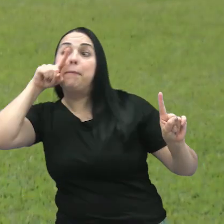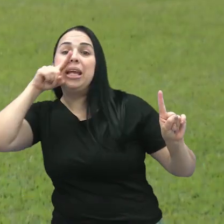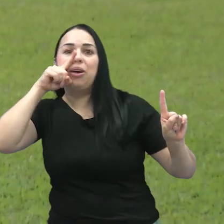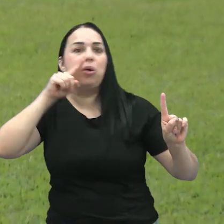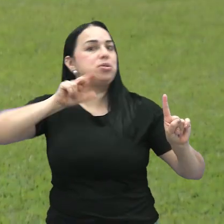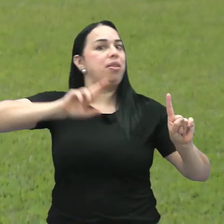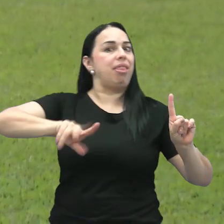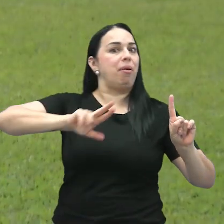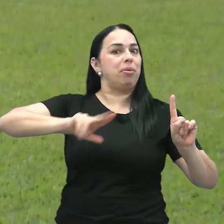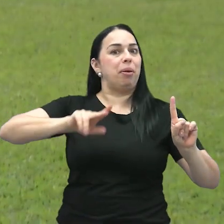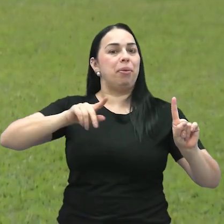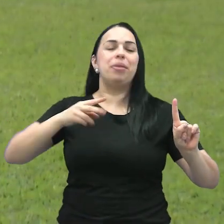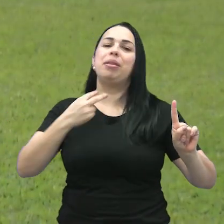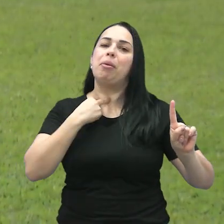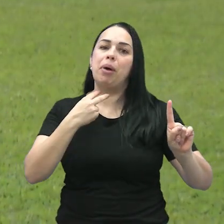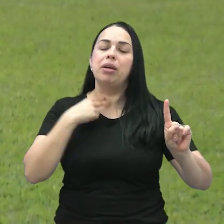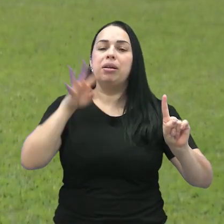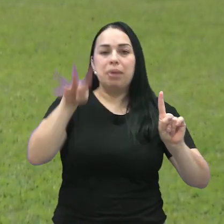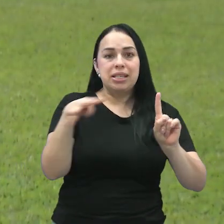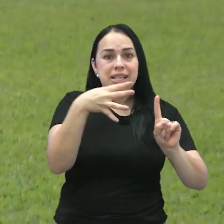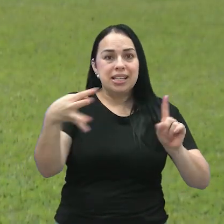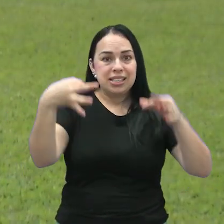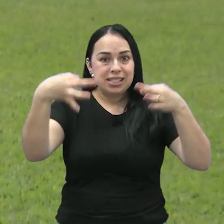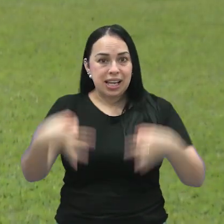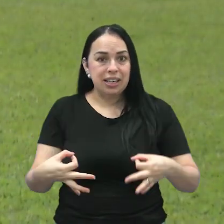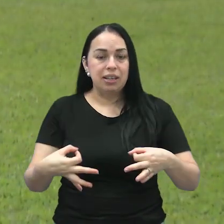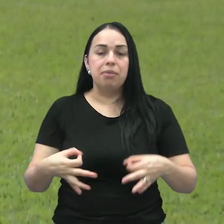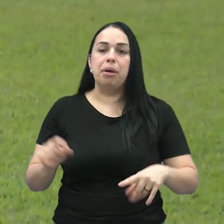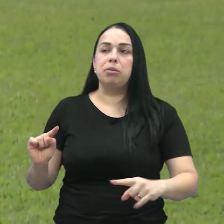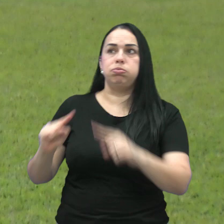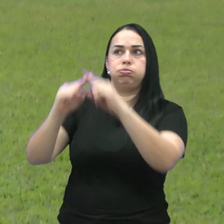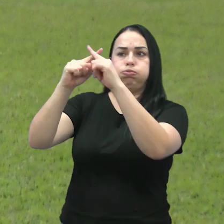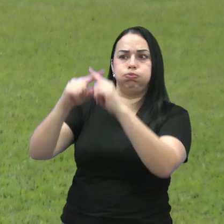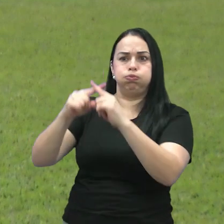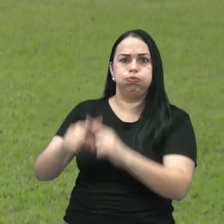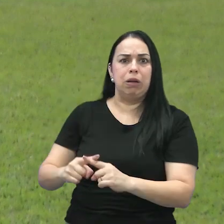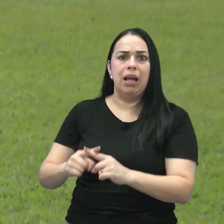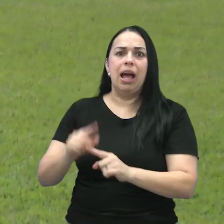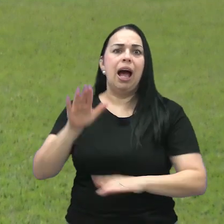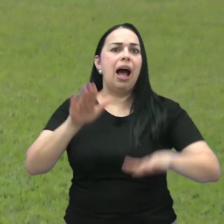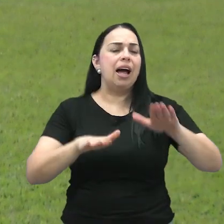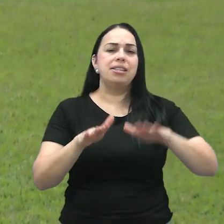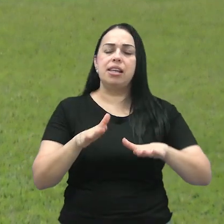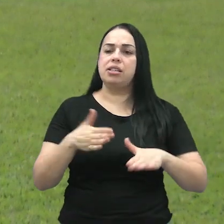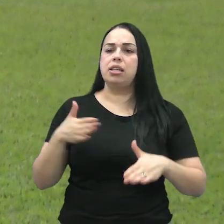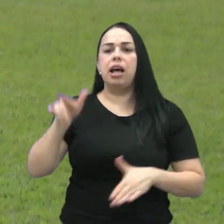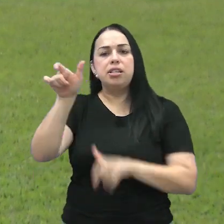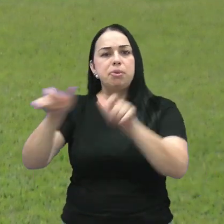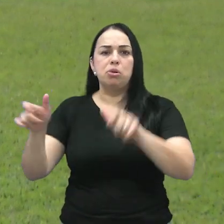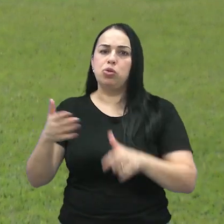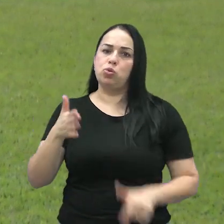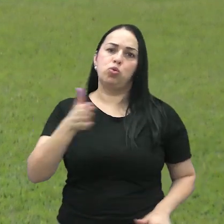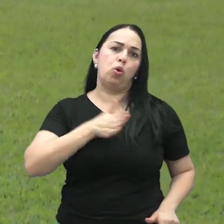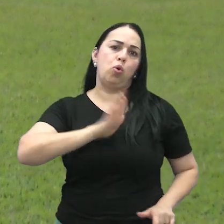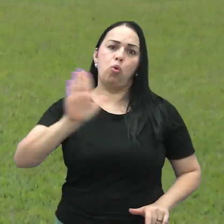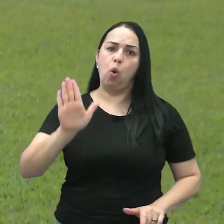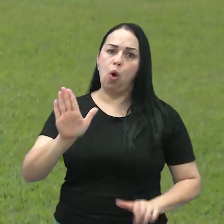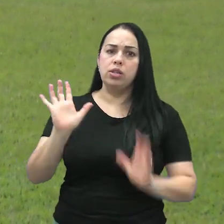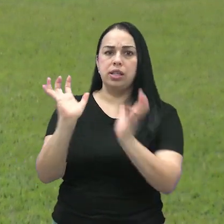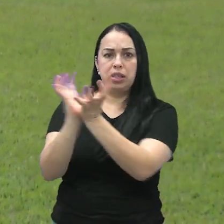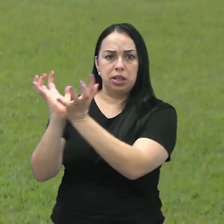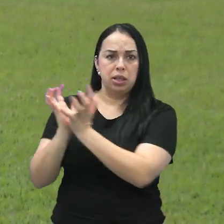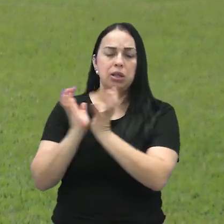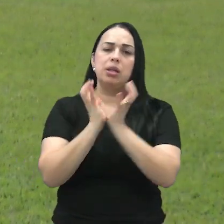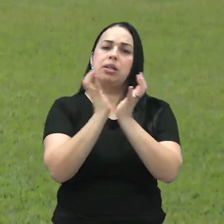escala sempre pensada da melhor maneira possível. Mas como são muitos jogos, às vezes a gente não consegue agradar a todas as equipes de